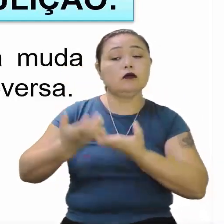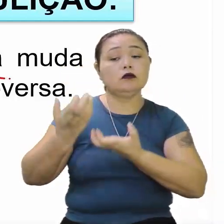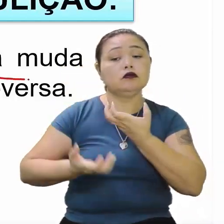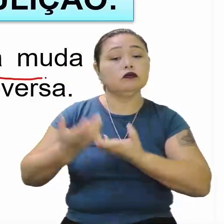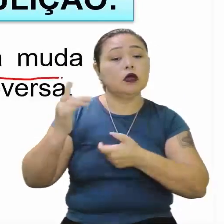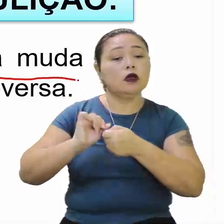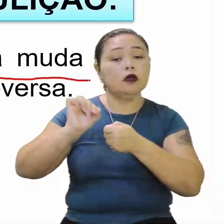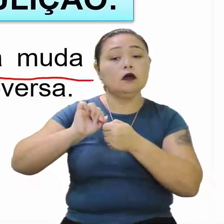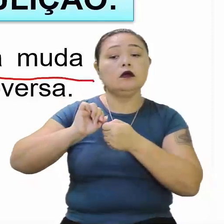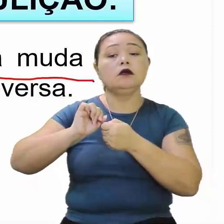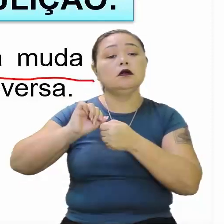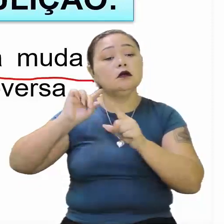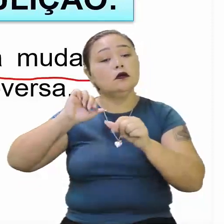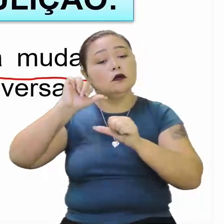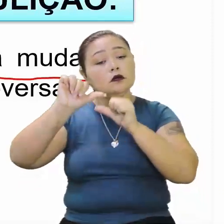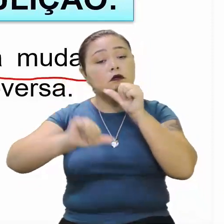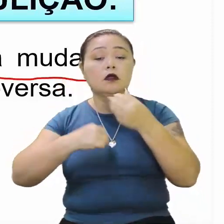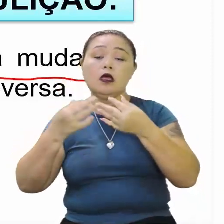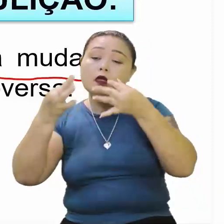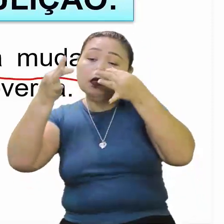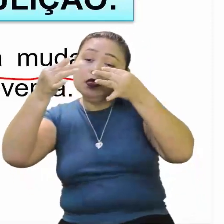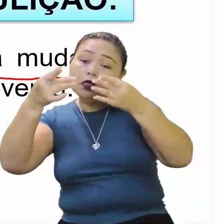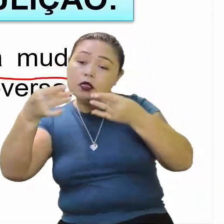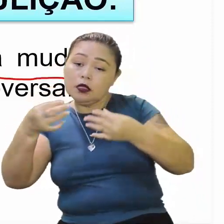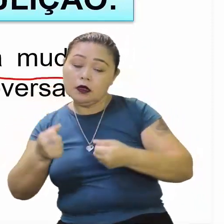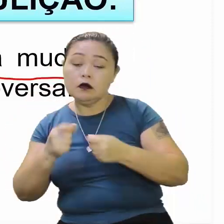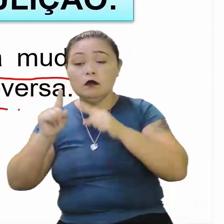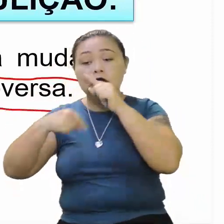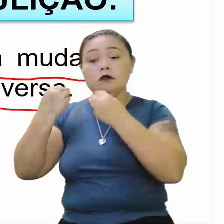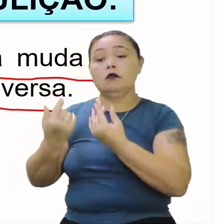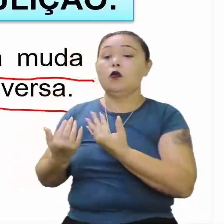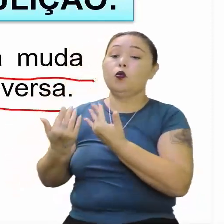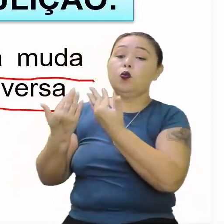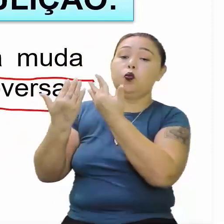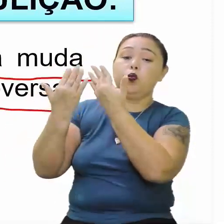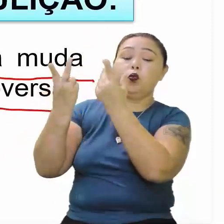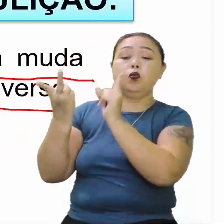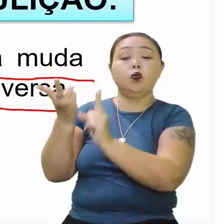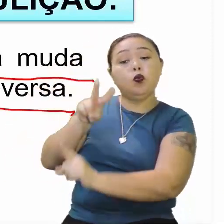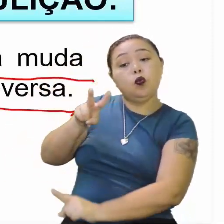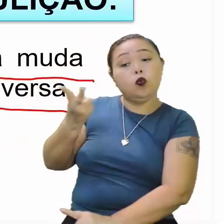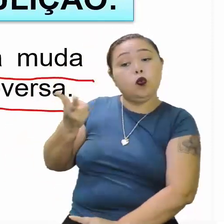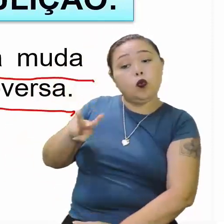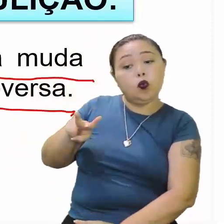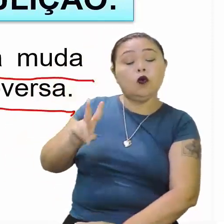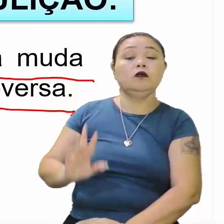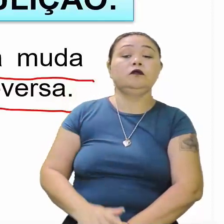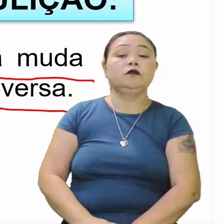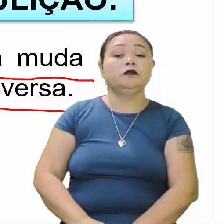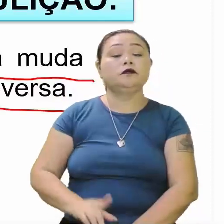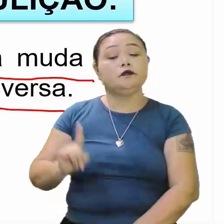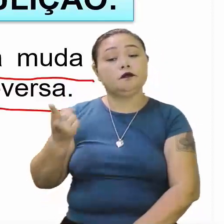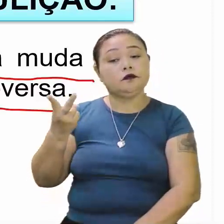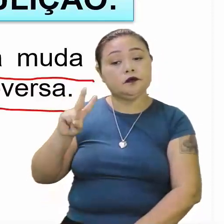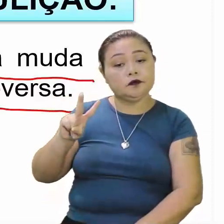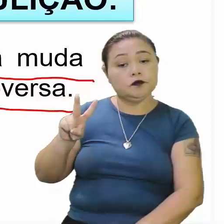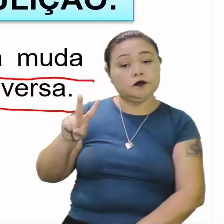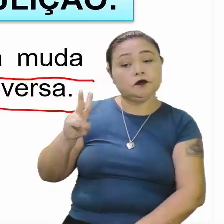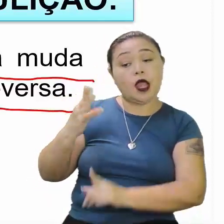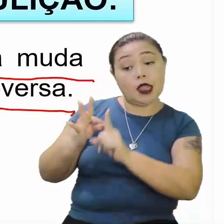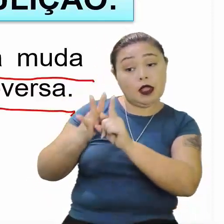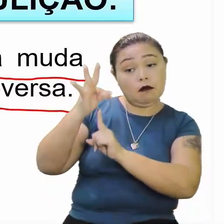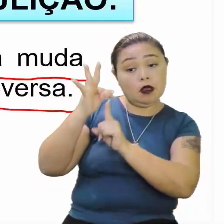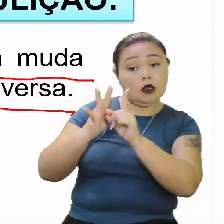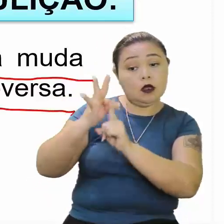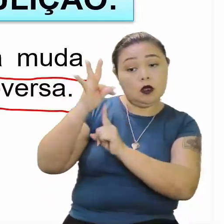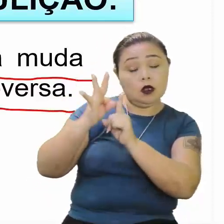uma substância muda do estado líquido para o gasóleo e vice-versa. Isto é, a temperatura